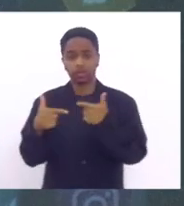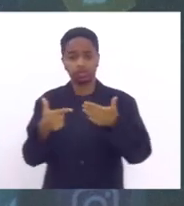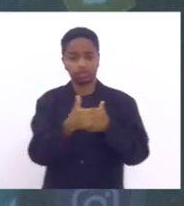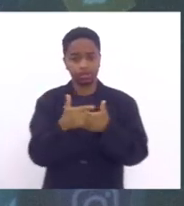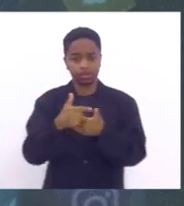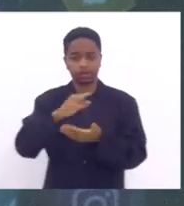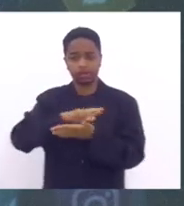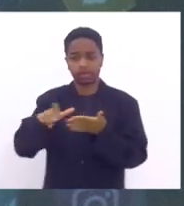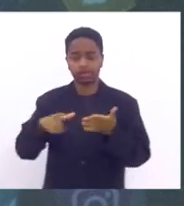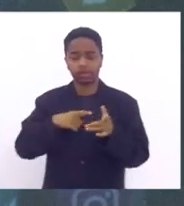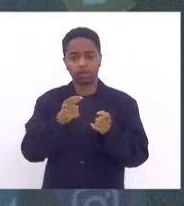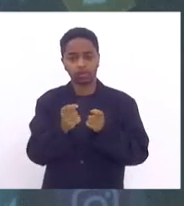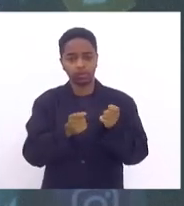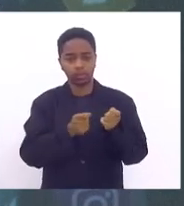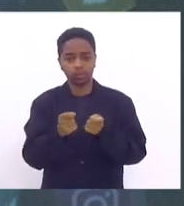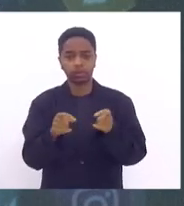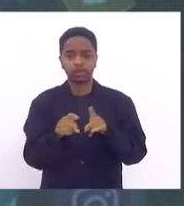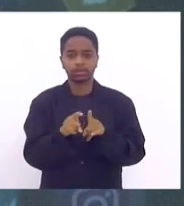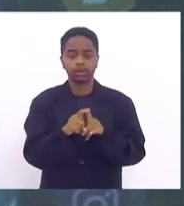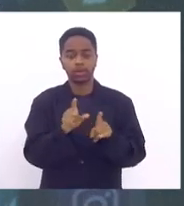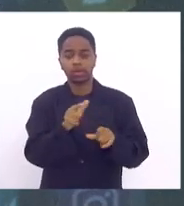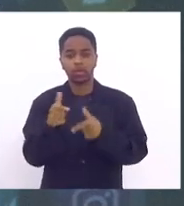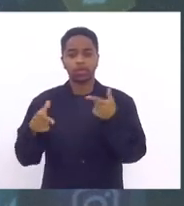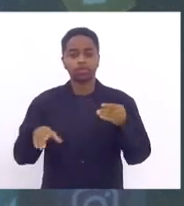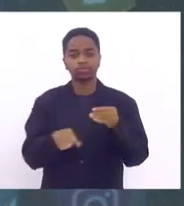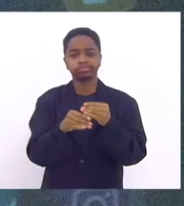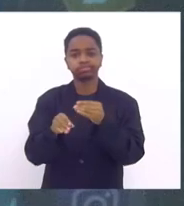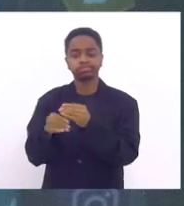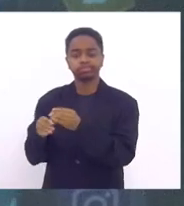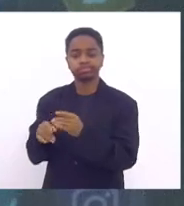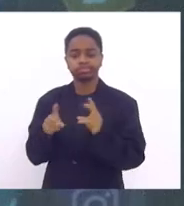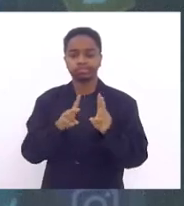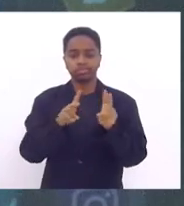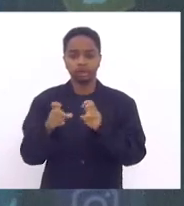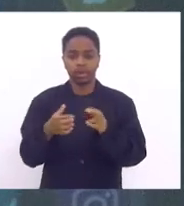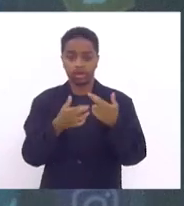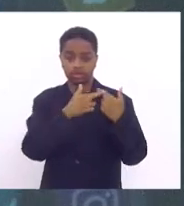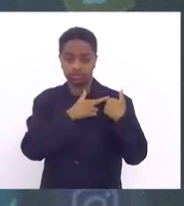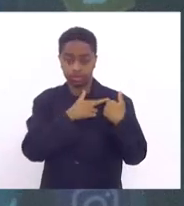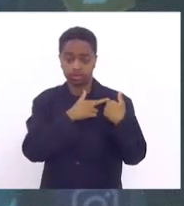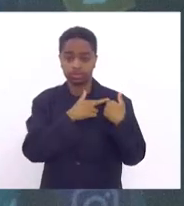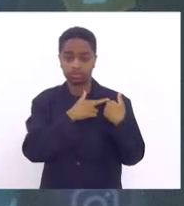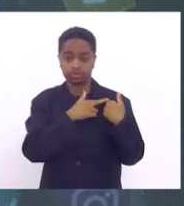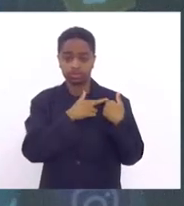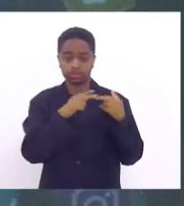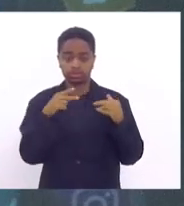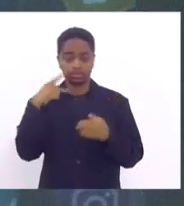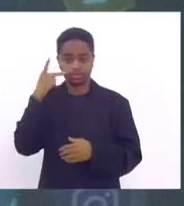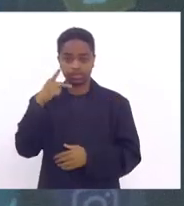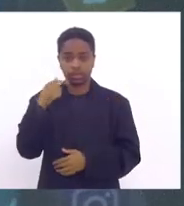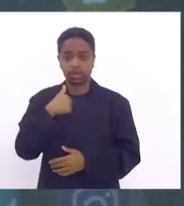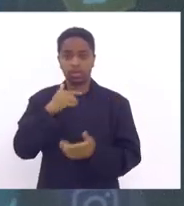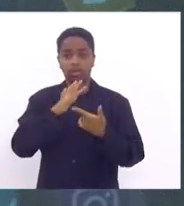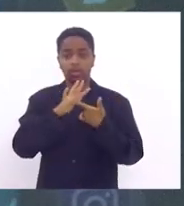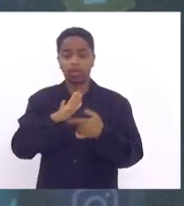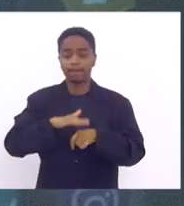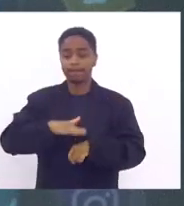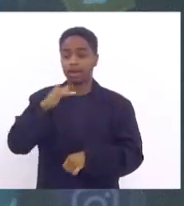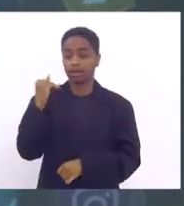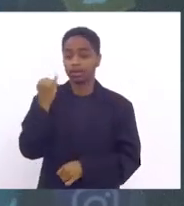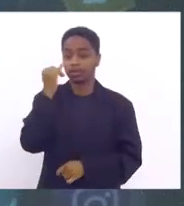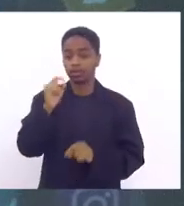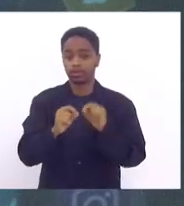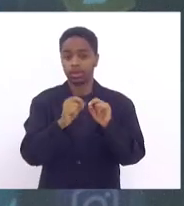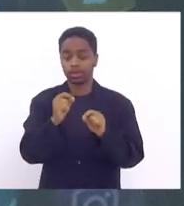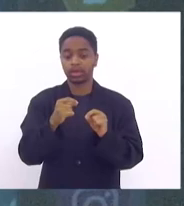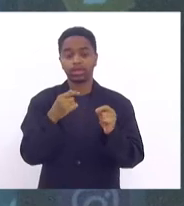funções de controle e dentre todas essas outras funções da do mandato parlamentar eu reputo que a mais importante delas